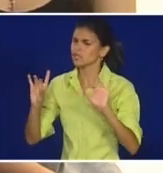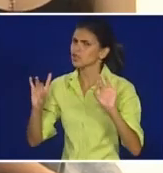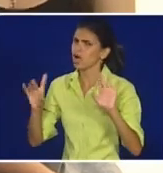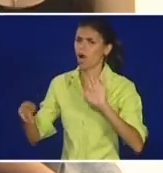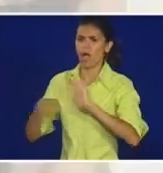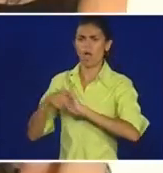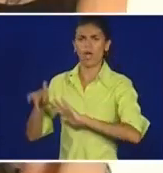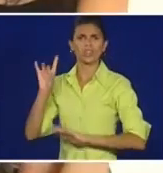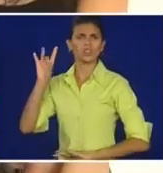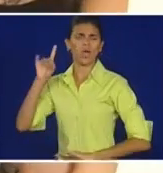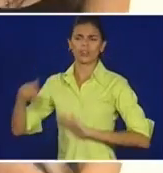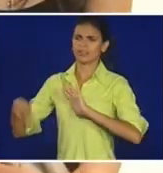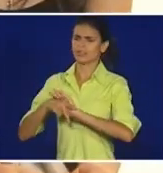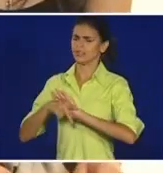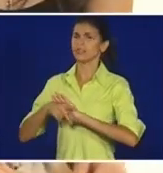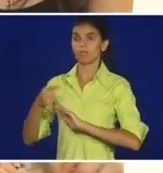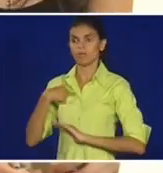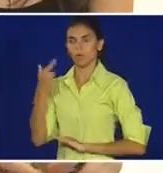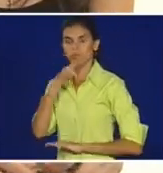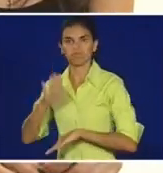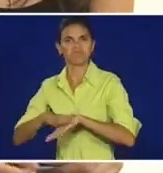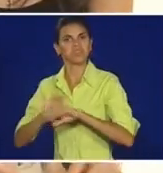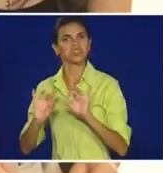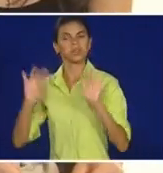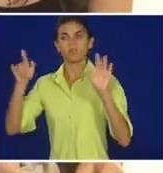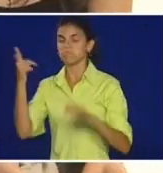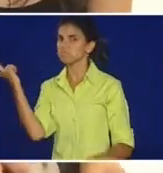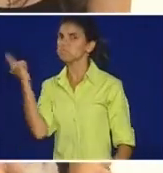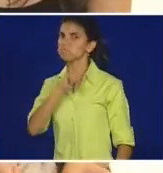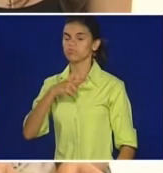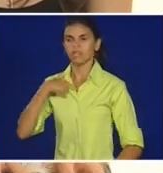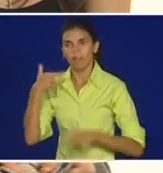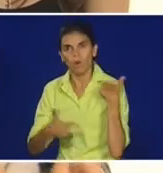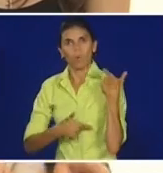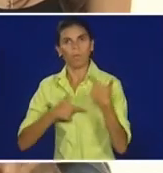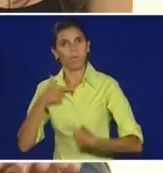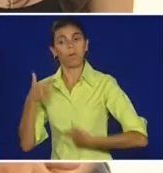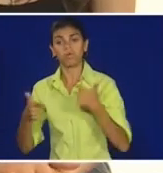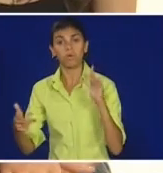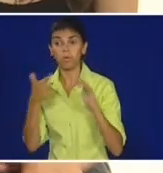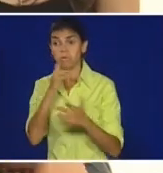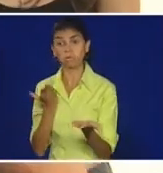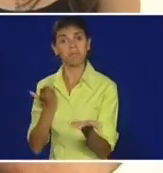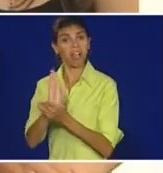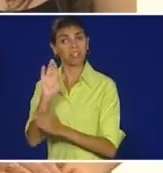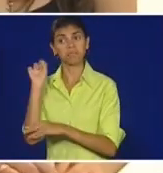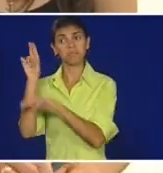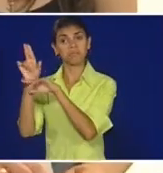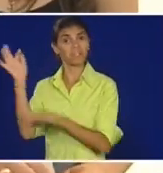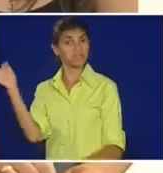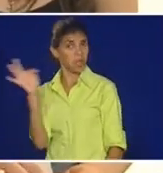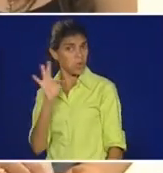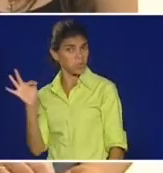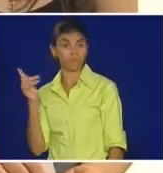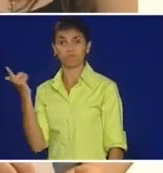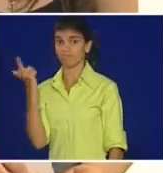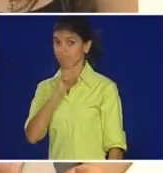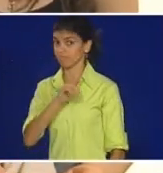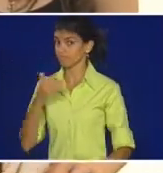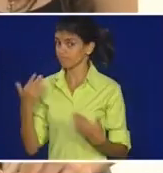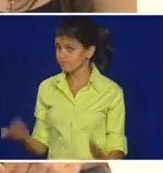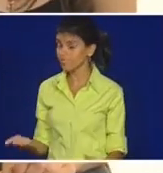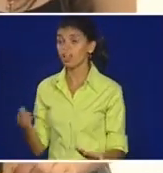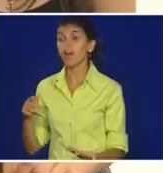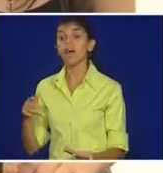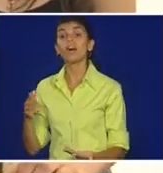tornasse independente. Eu acho que foi uma vitória, uma batalha. Ela conseguiu passar agora para a faculdade. E eu acho assim, quem está